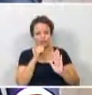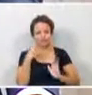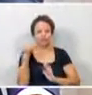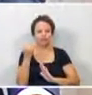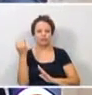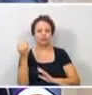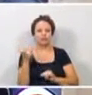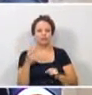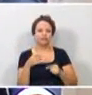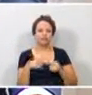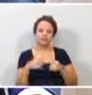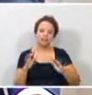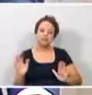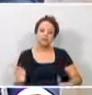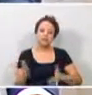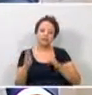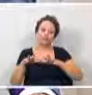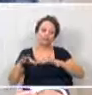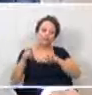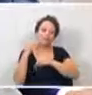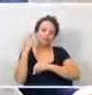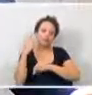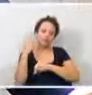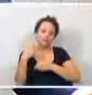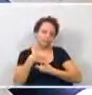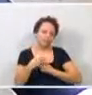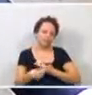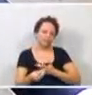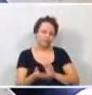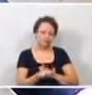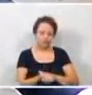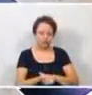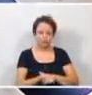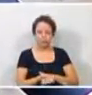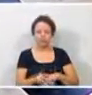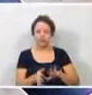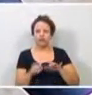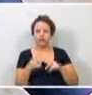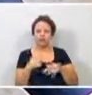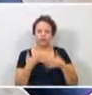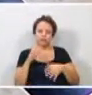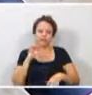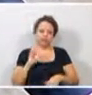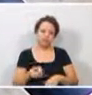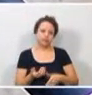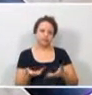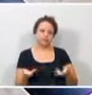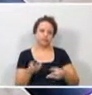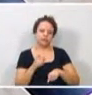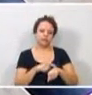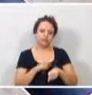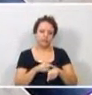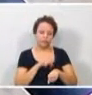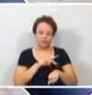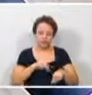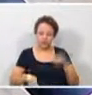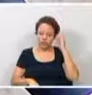estimular os colegas que façam o mesmo. Mas, Vim, eu queria aproveitar este momento, senhora presidente,